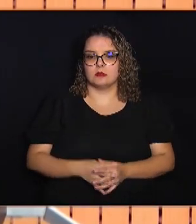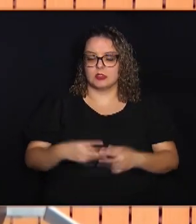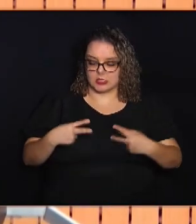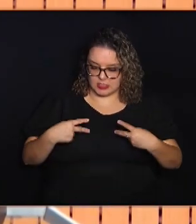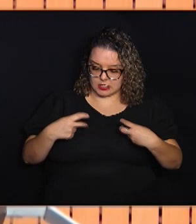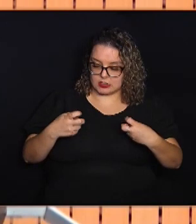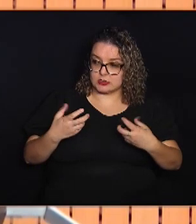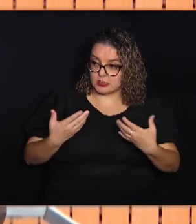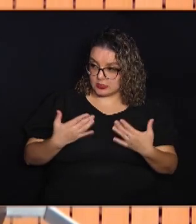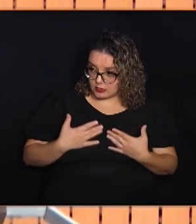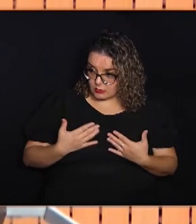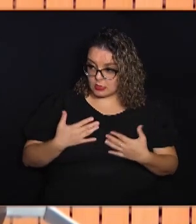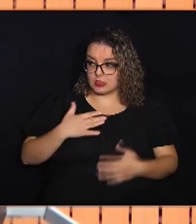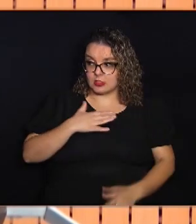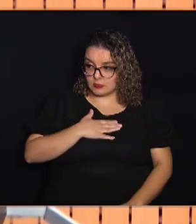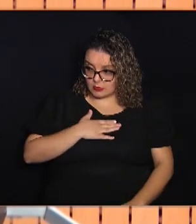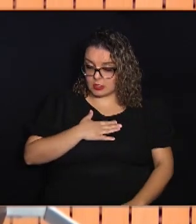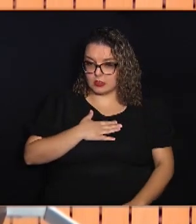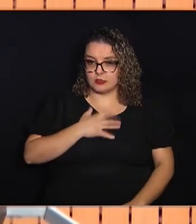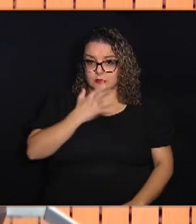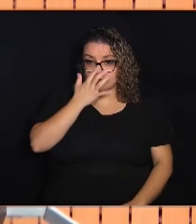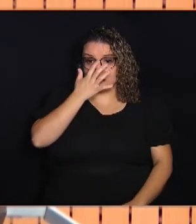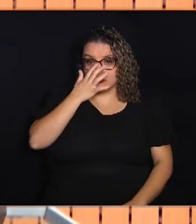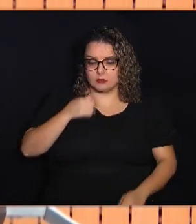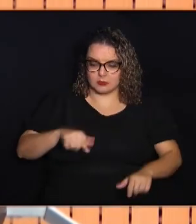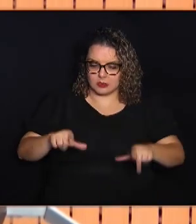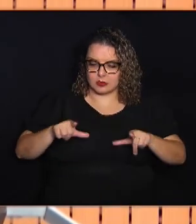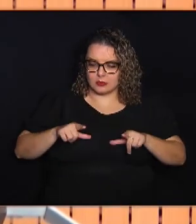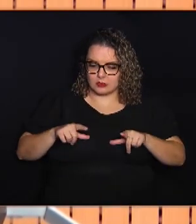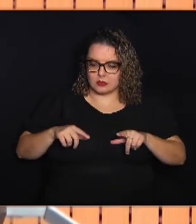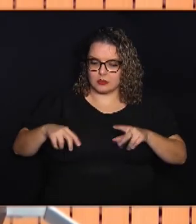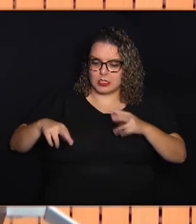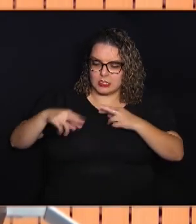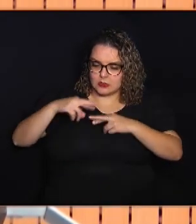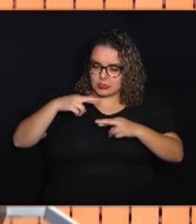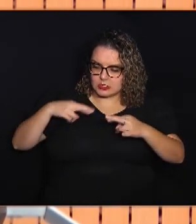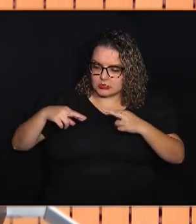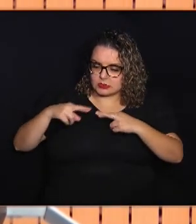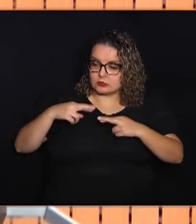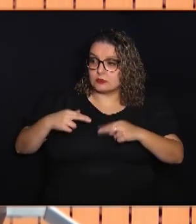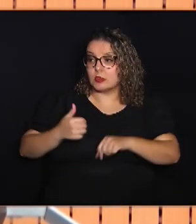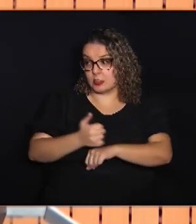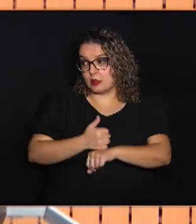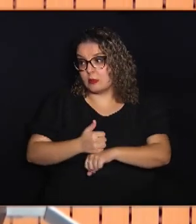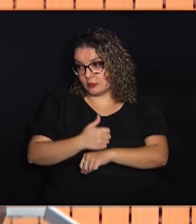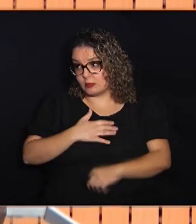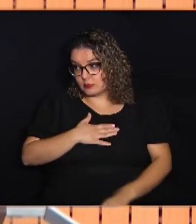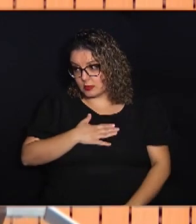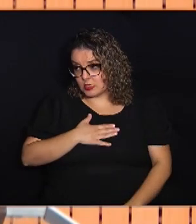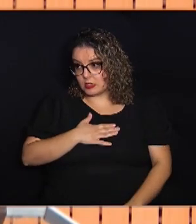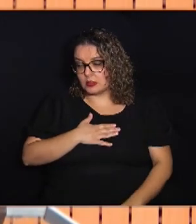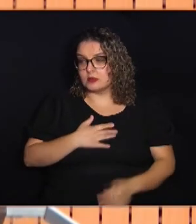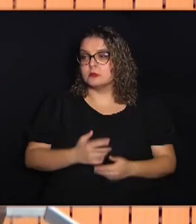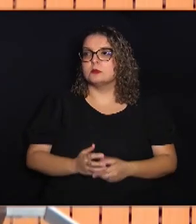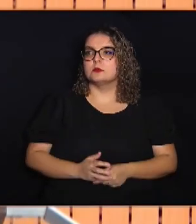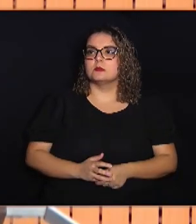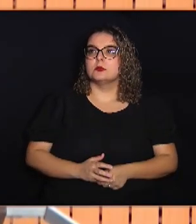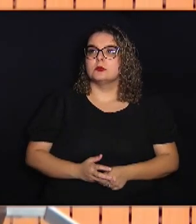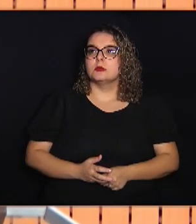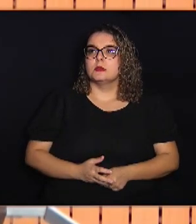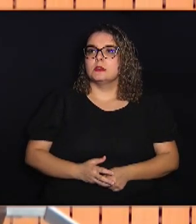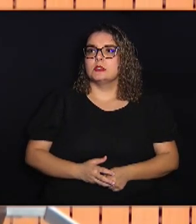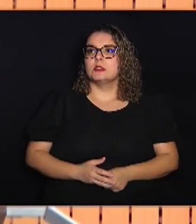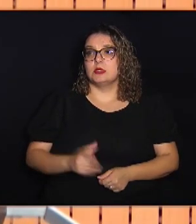reconhecimento eu vejo como muito ligado à profissão, à minha carreira. Então eu tenho aqui